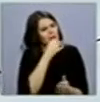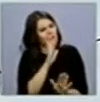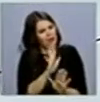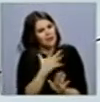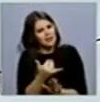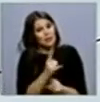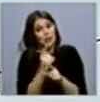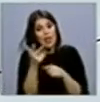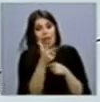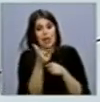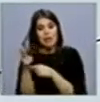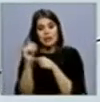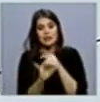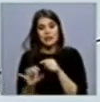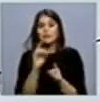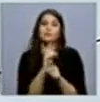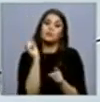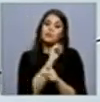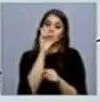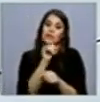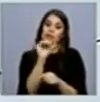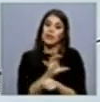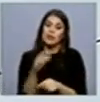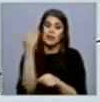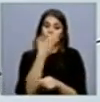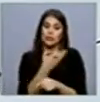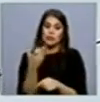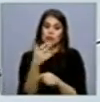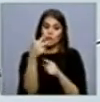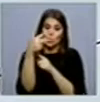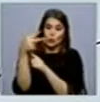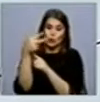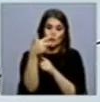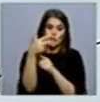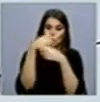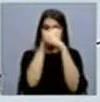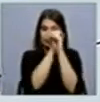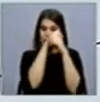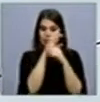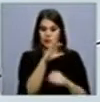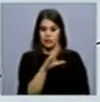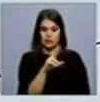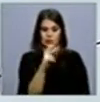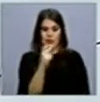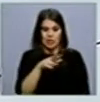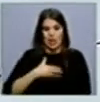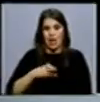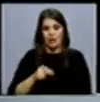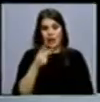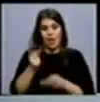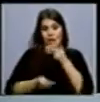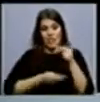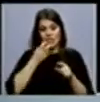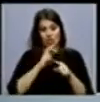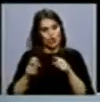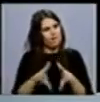imagem notável. Podia ser até mesmo a imagem da semana. O telescópio espacial Chandra, que analisa as altas energias do universo,